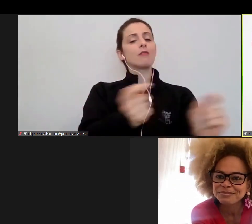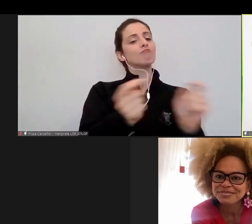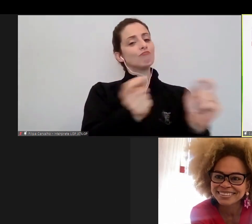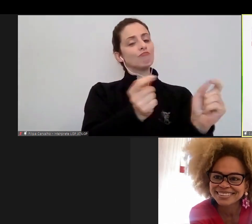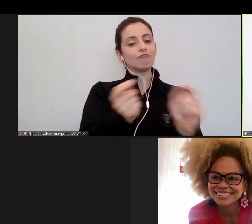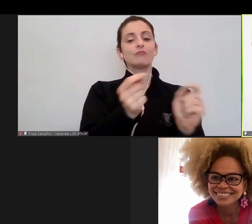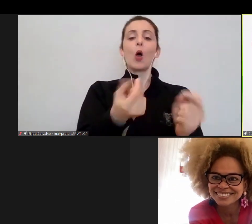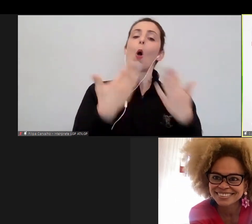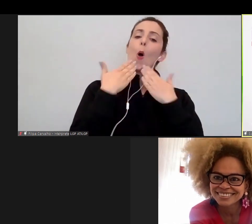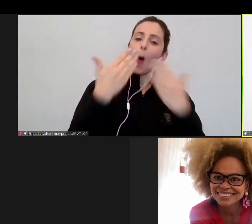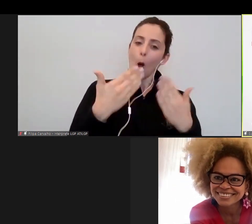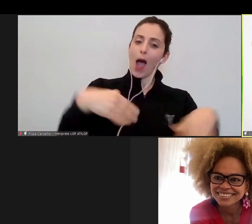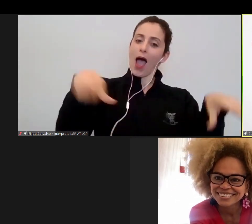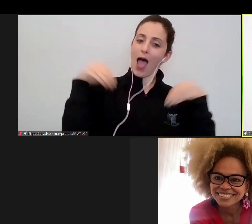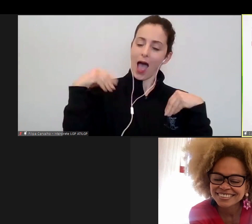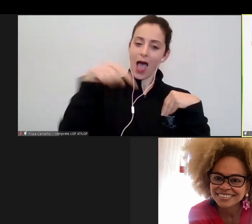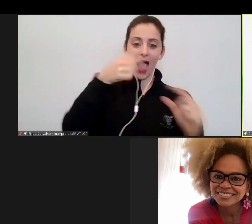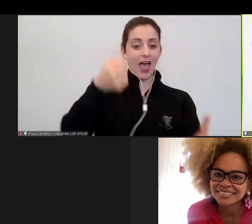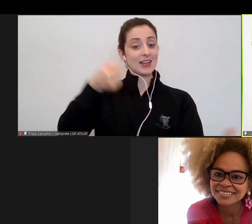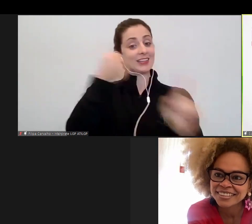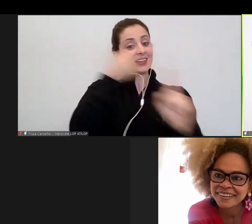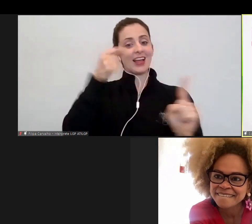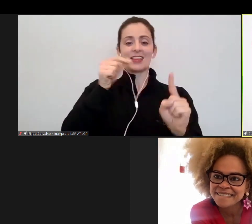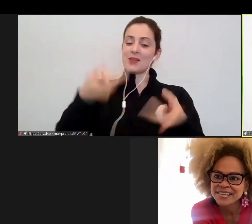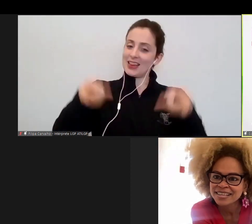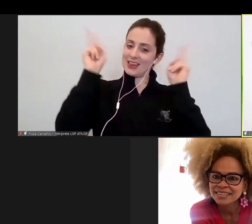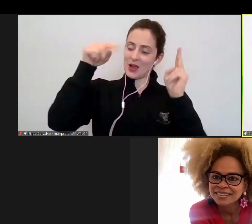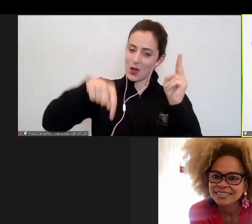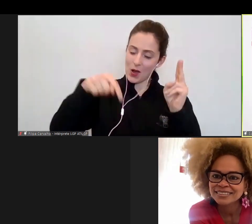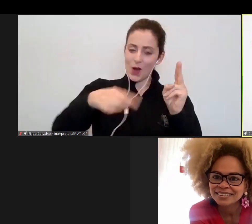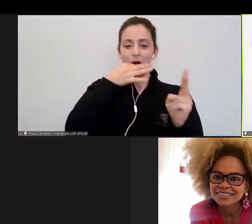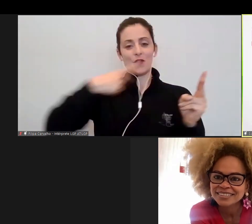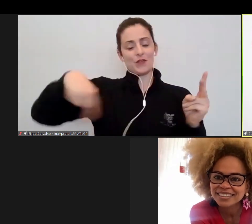aceito este desafio e pela disponibilidade para estar aqui hoje connosco.